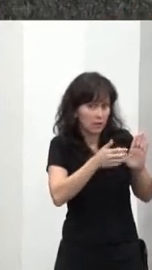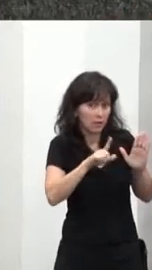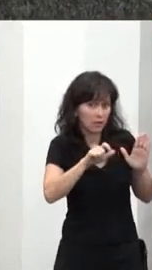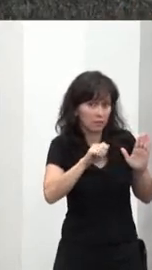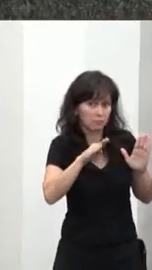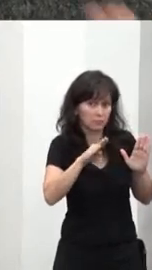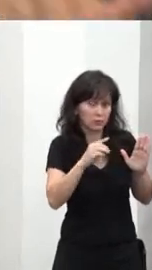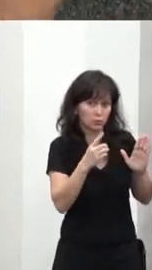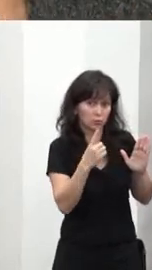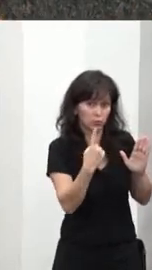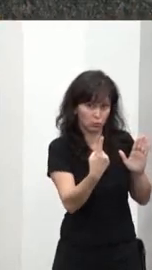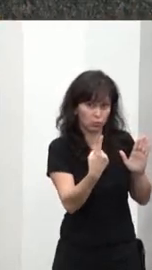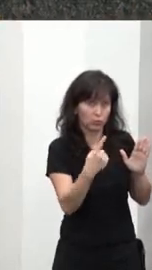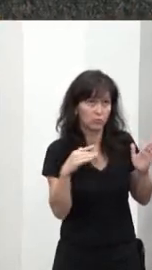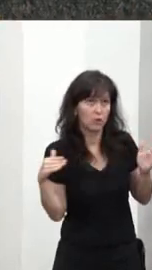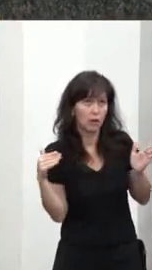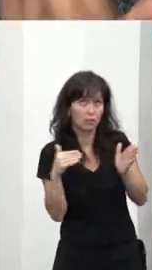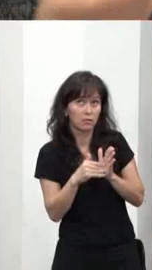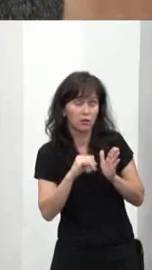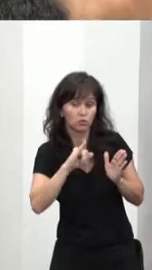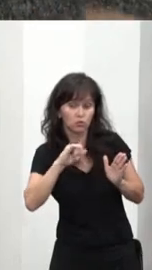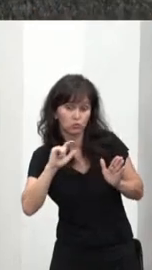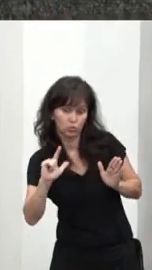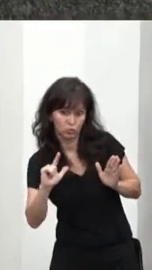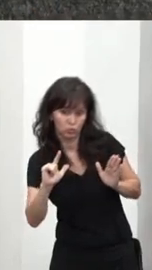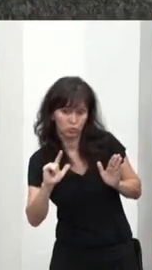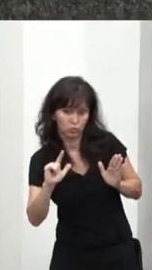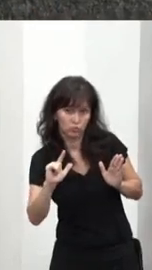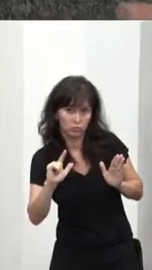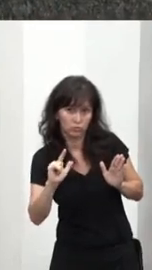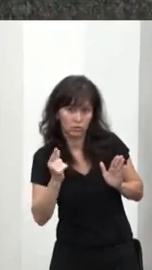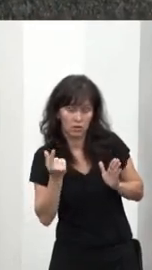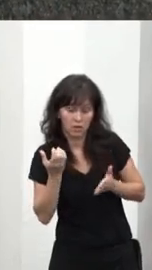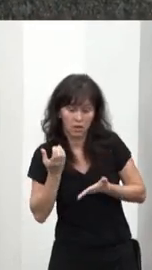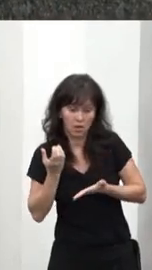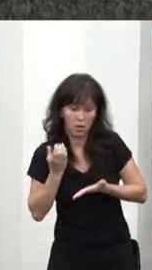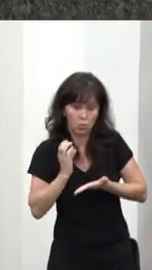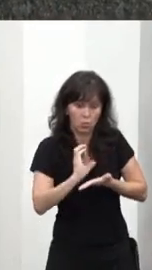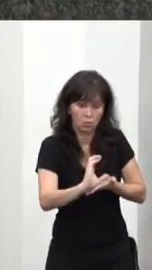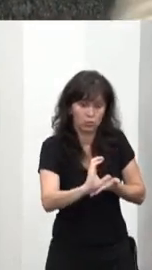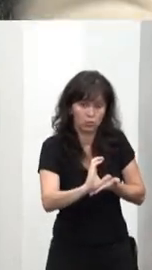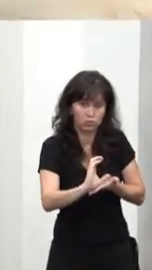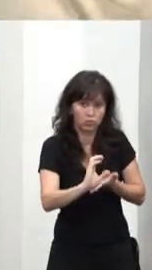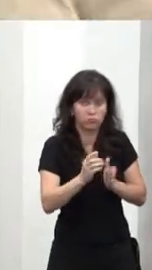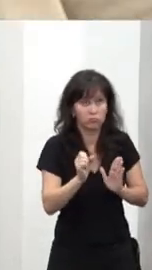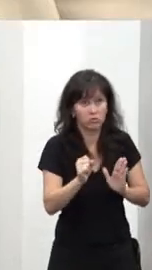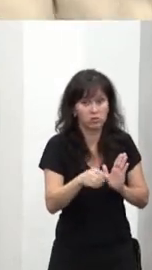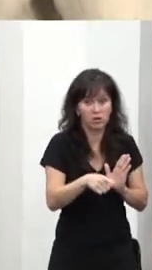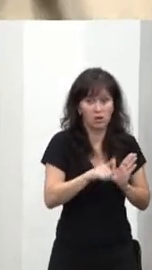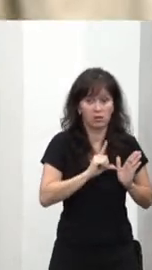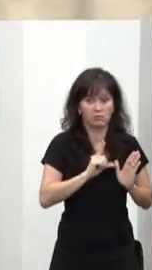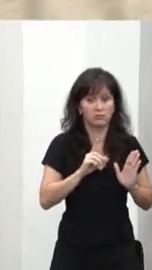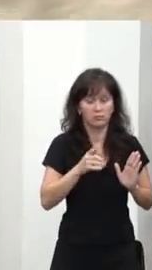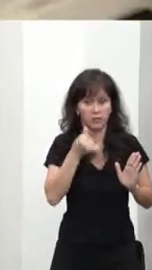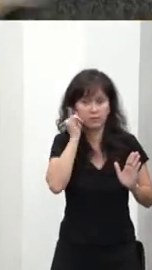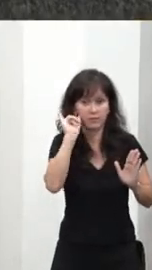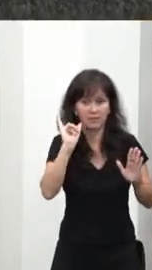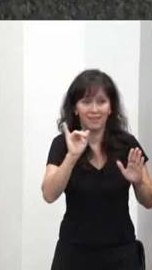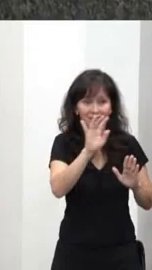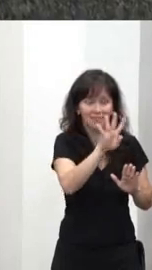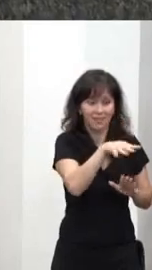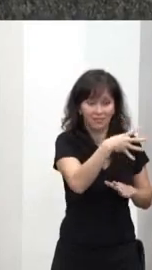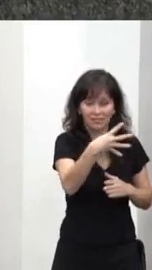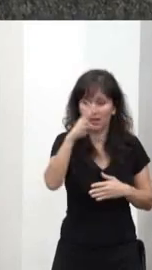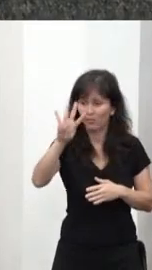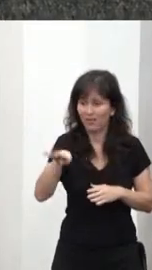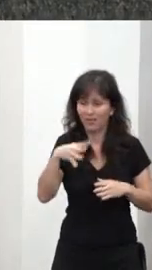Julho e a previsão de recursos é que ocorra antes então não vai haver uma coincidência de calendários mas é